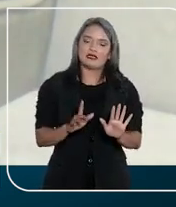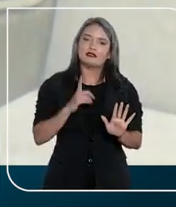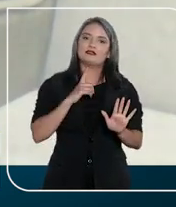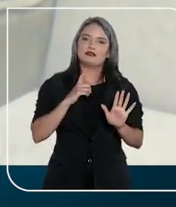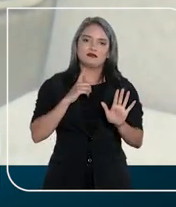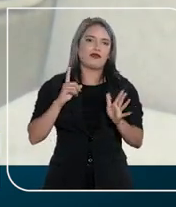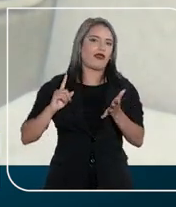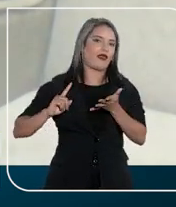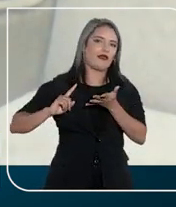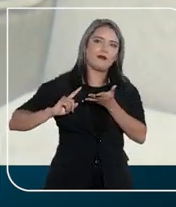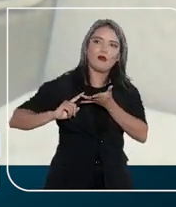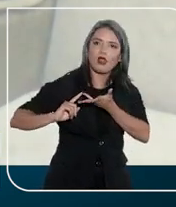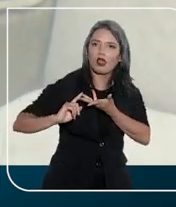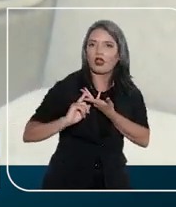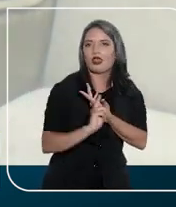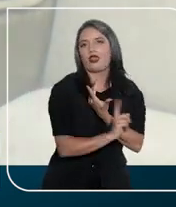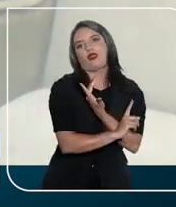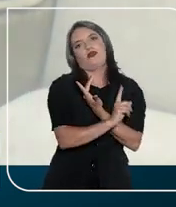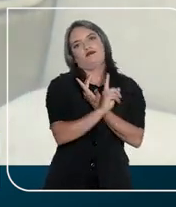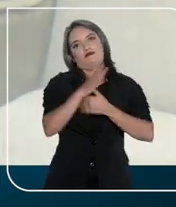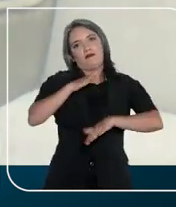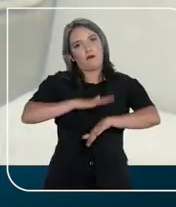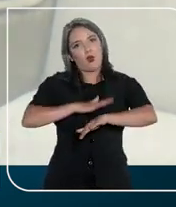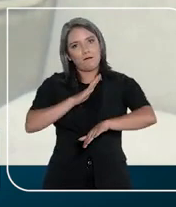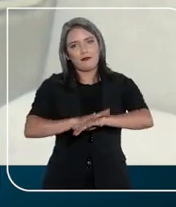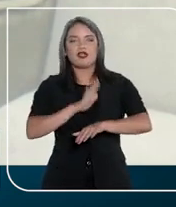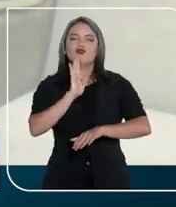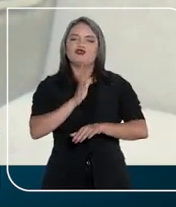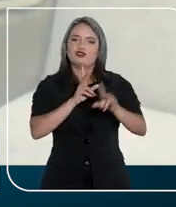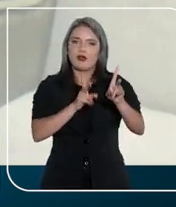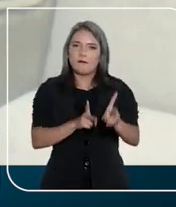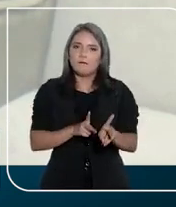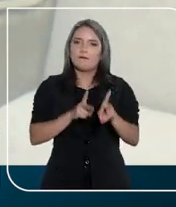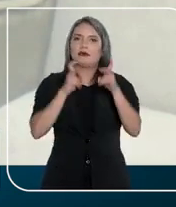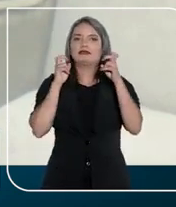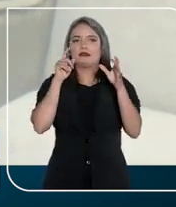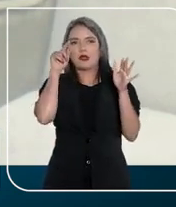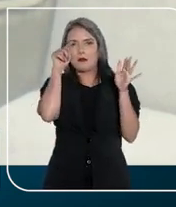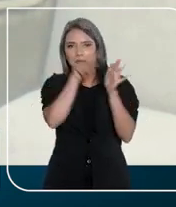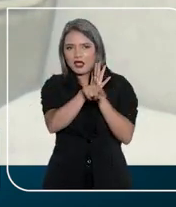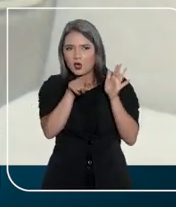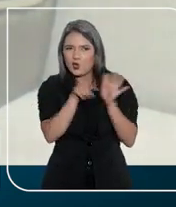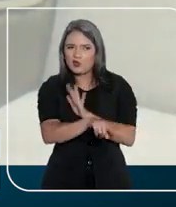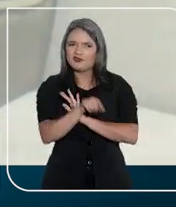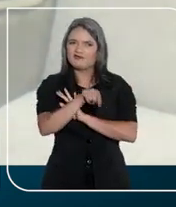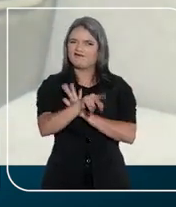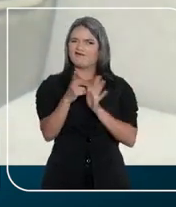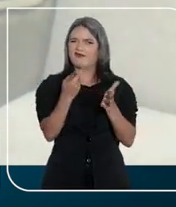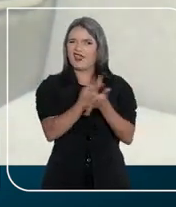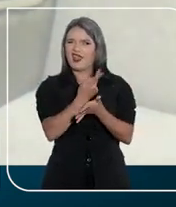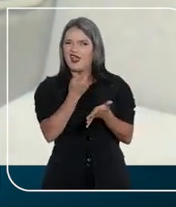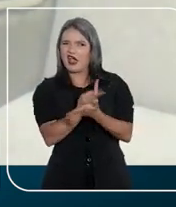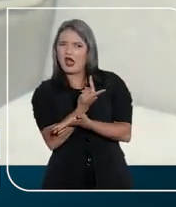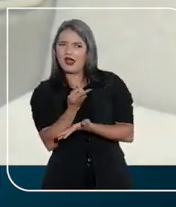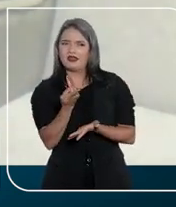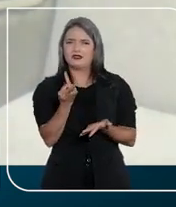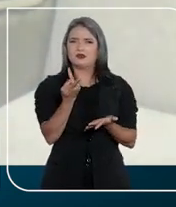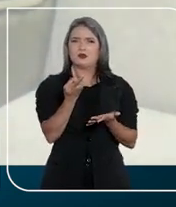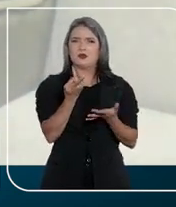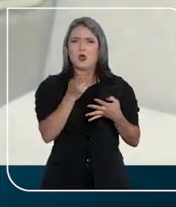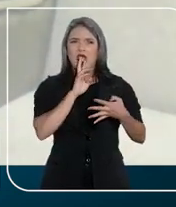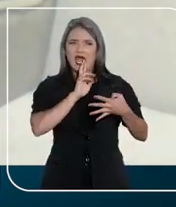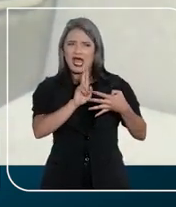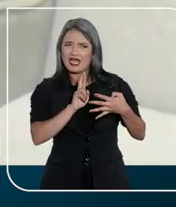várias as situações em que se demonstra que aquela questão foi mal formulada, que a resposta da questão não é a